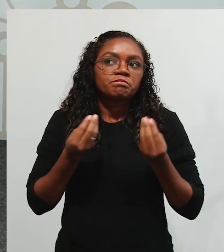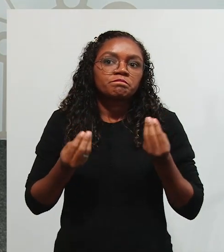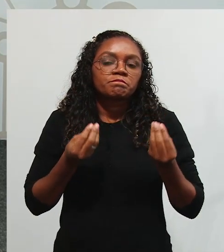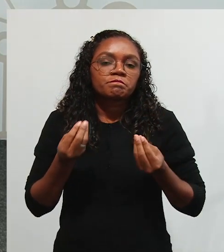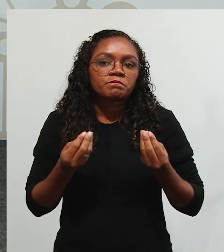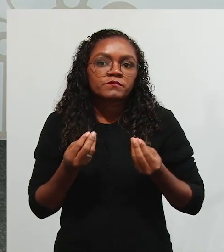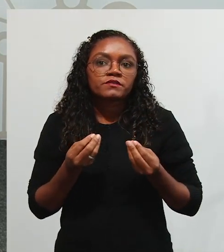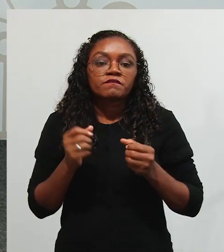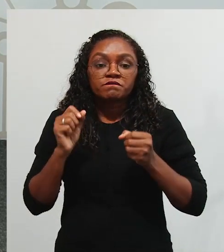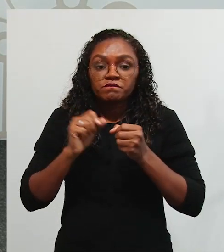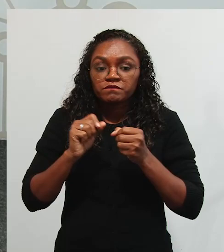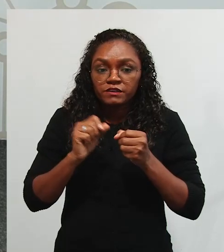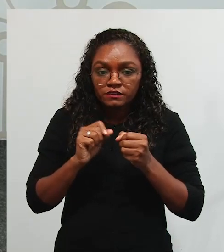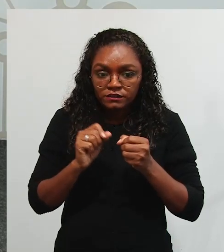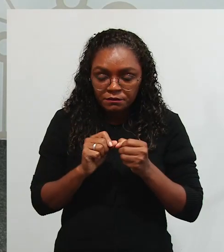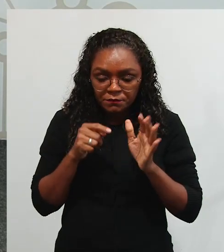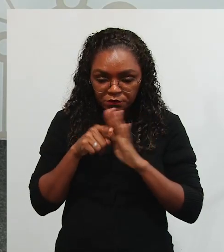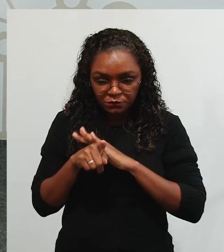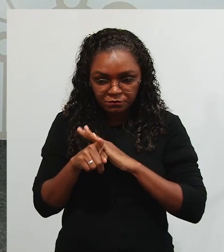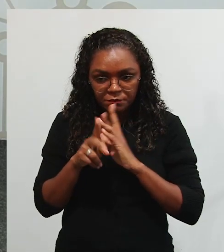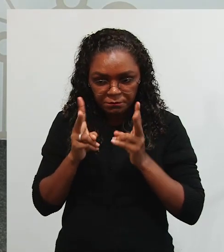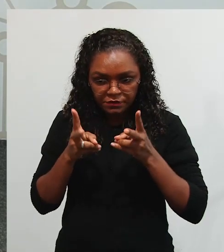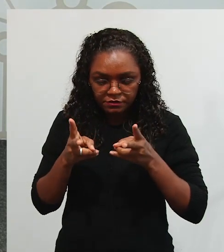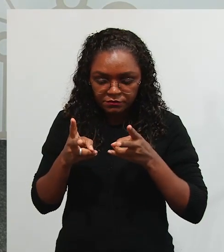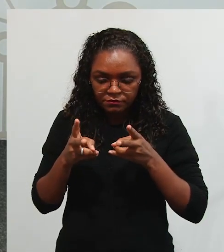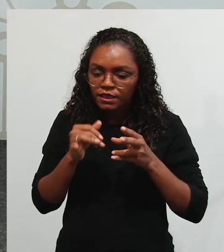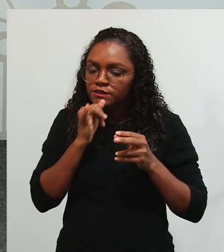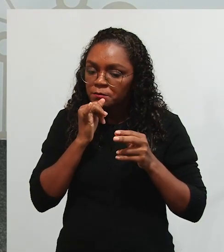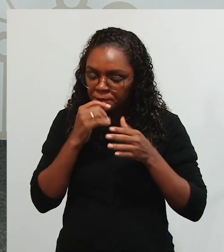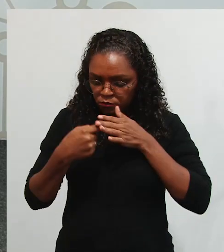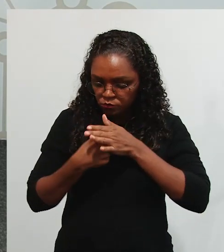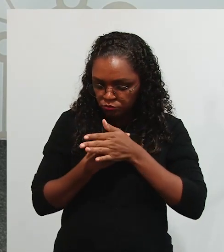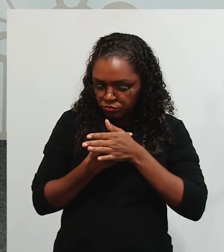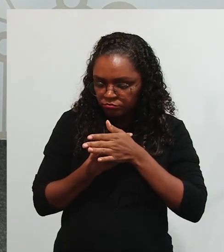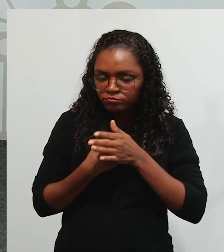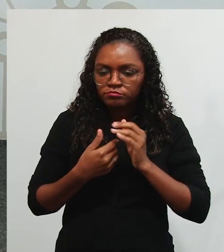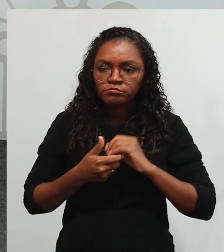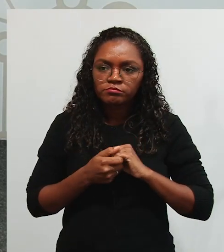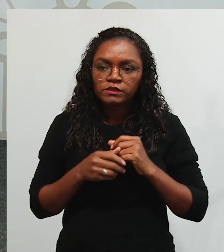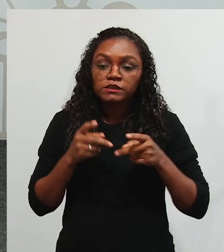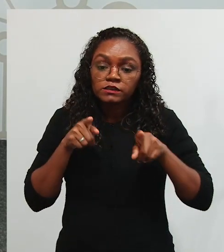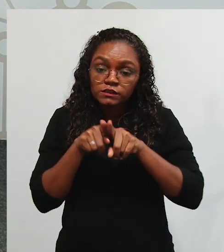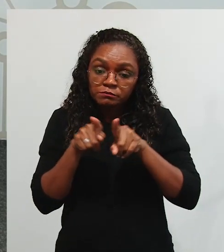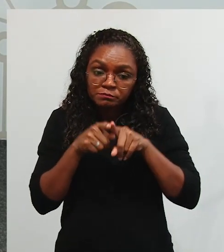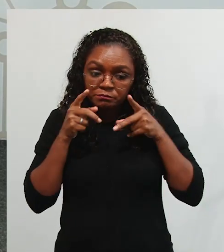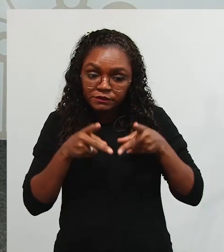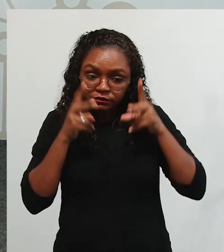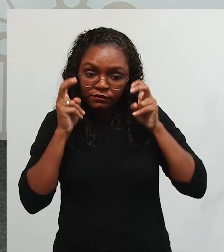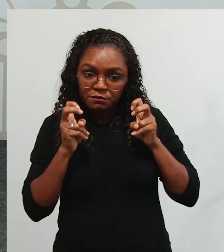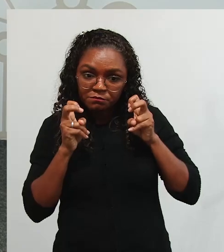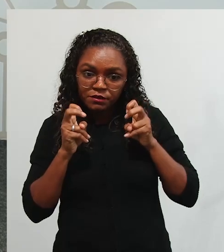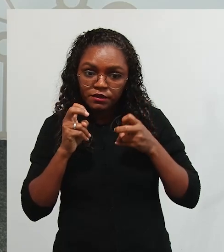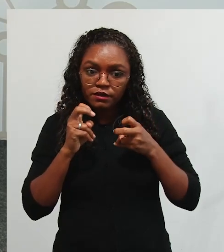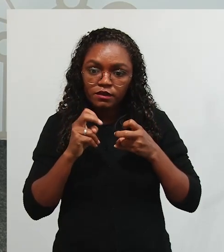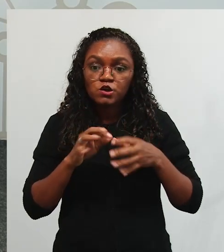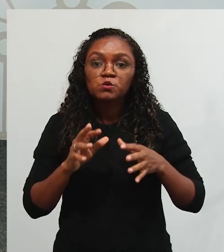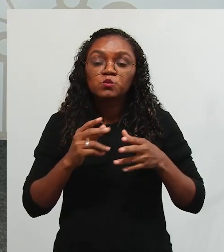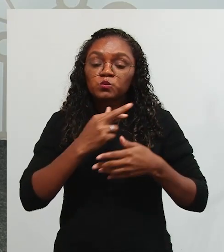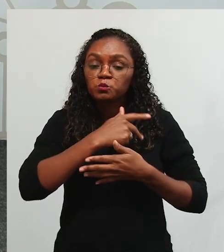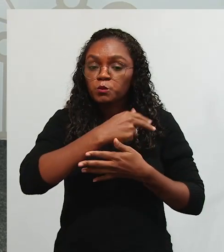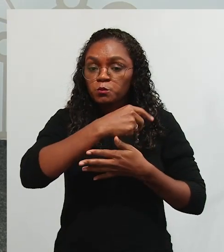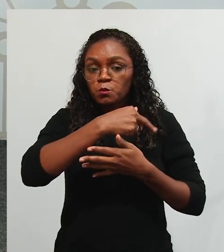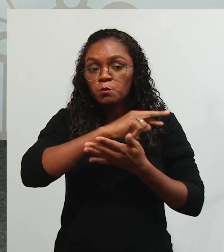se fazer essa mesma pergunta, né? E poder perceber todas as possibilidades que